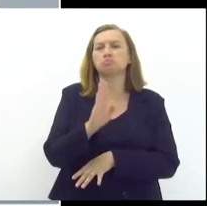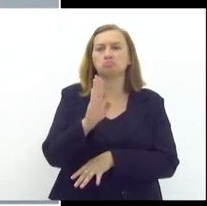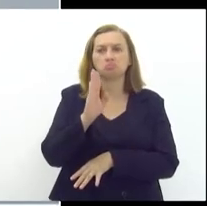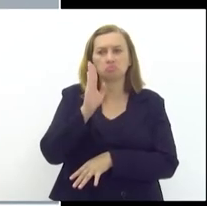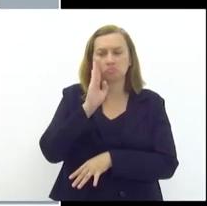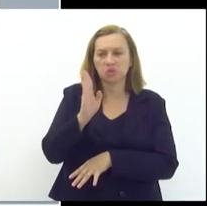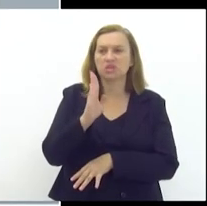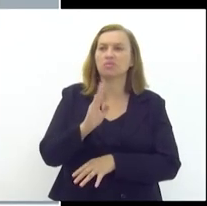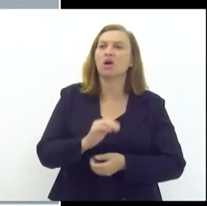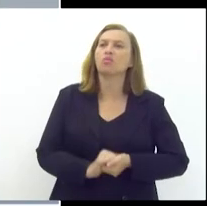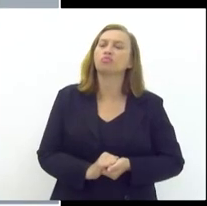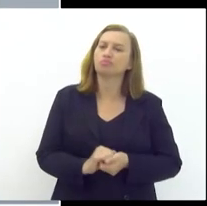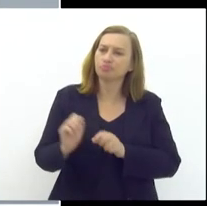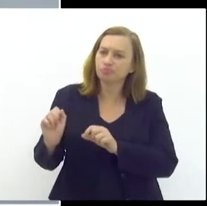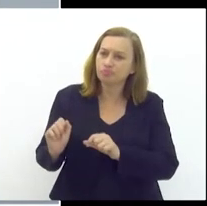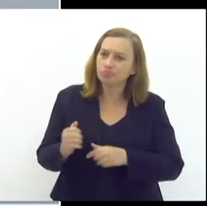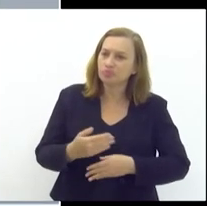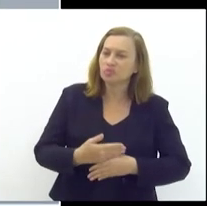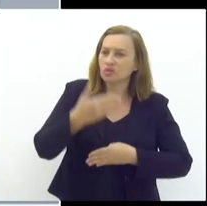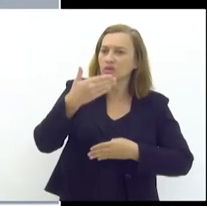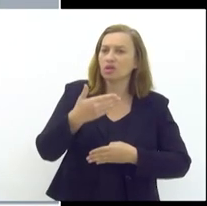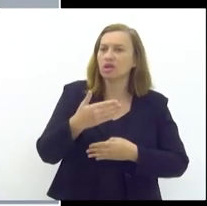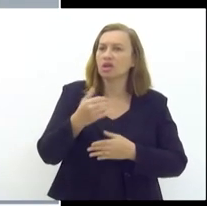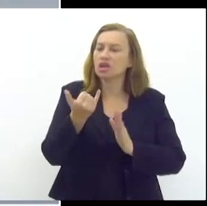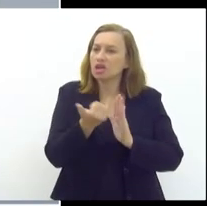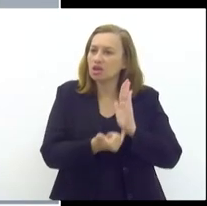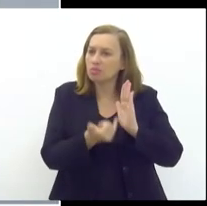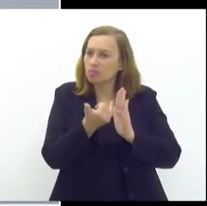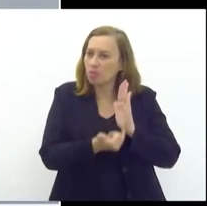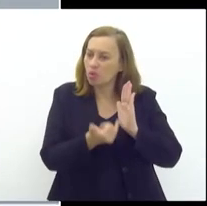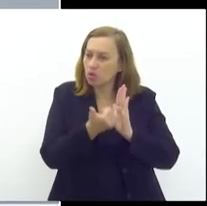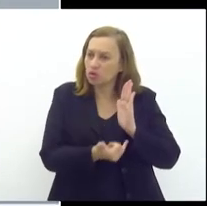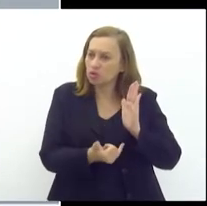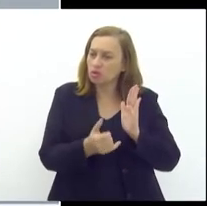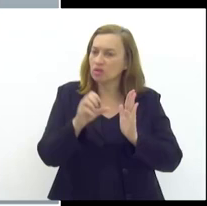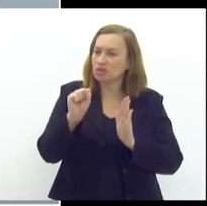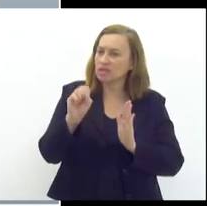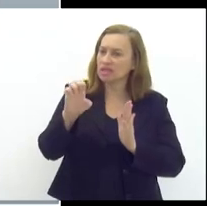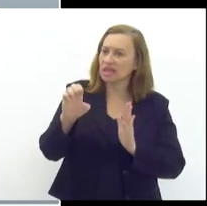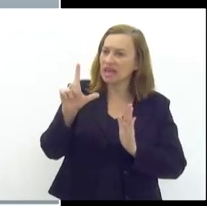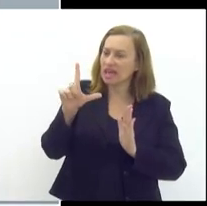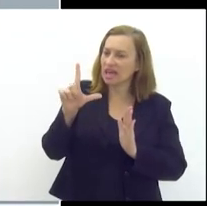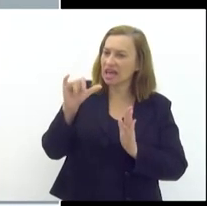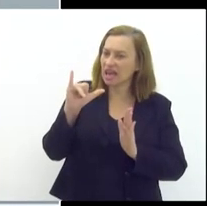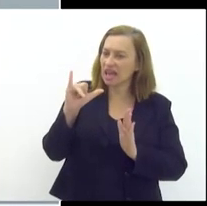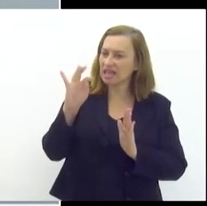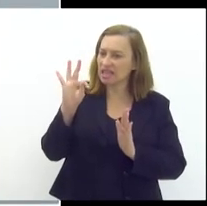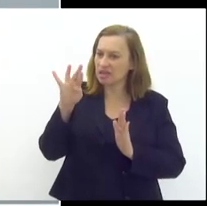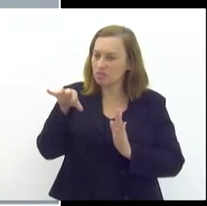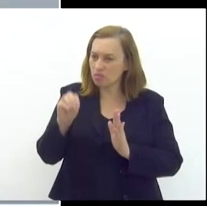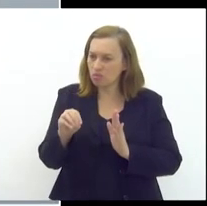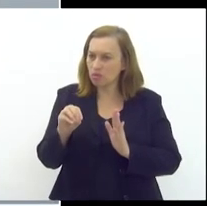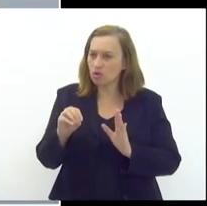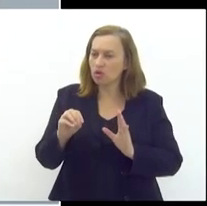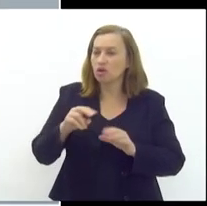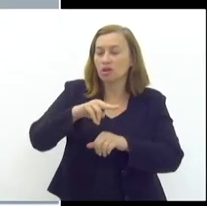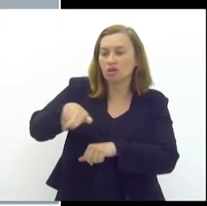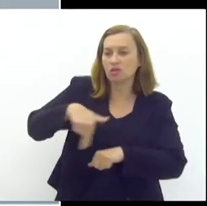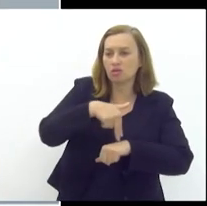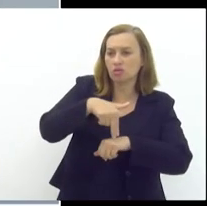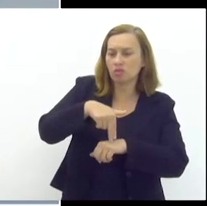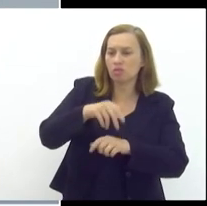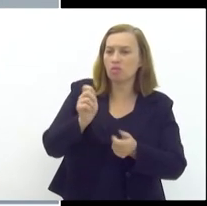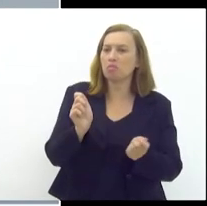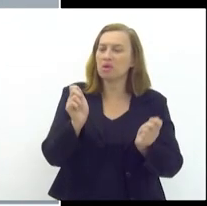por favor passa quatro impostos seletivo de competência da União exclusiva artigo